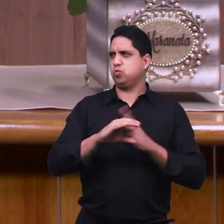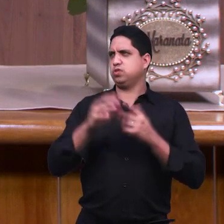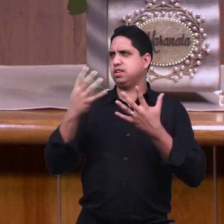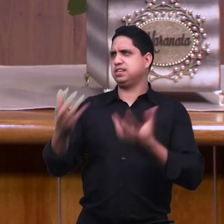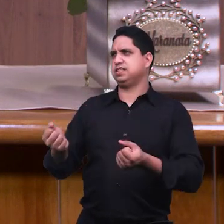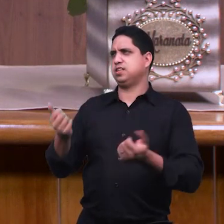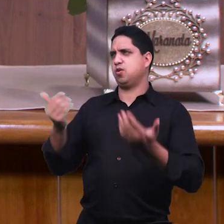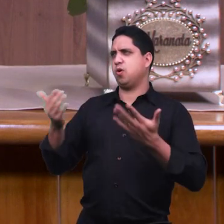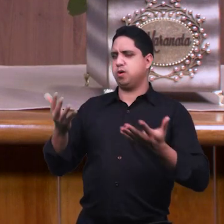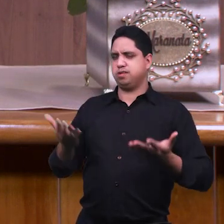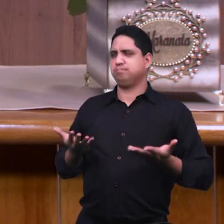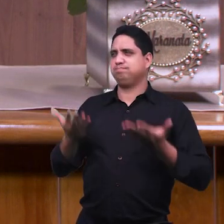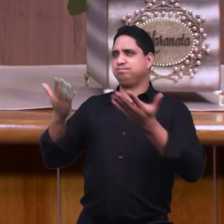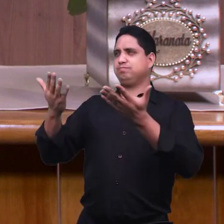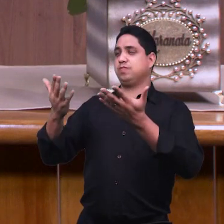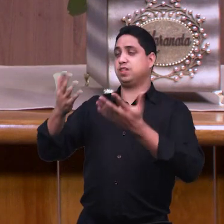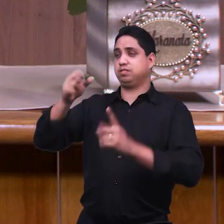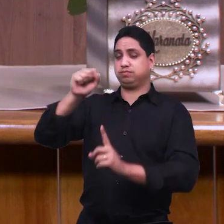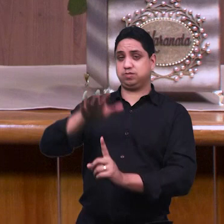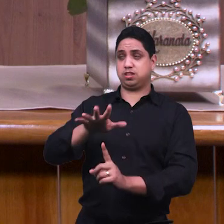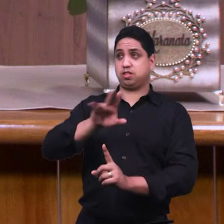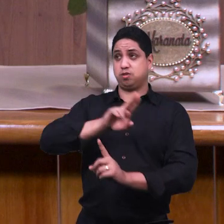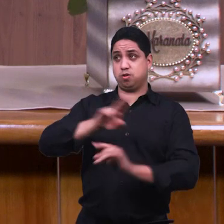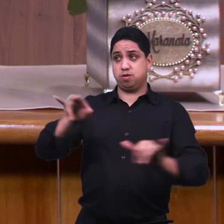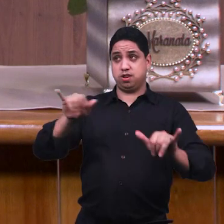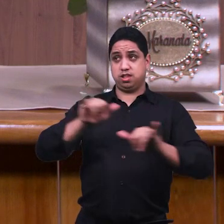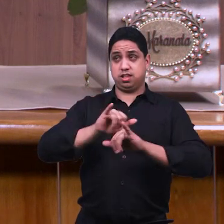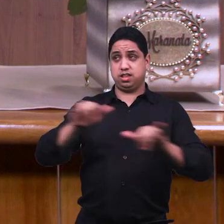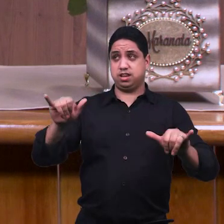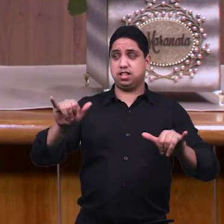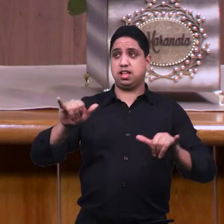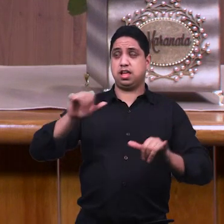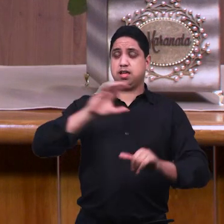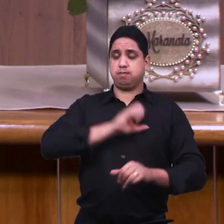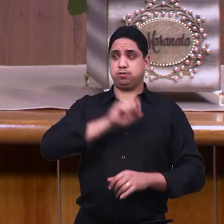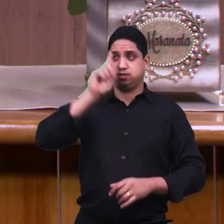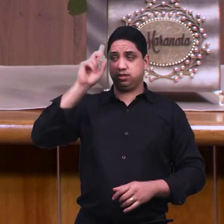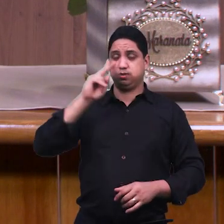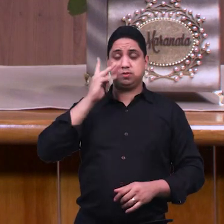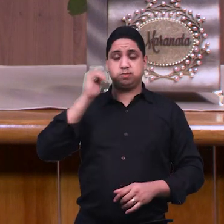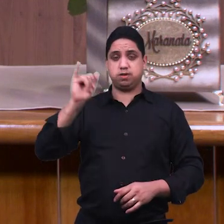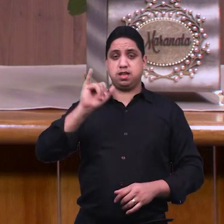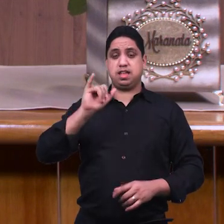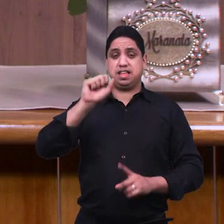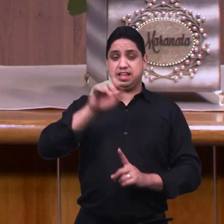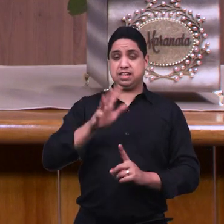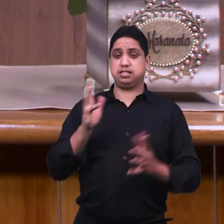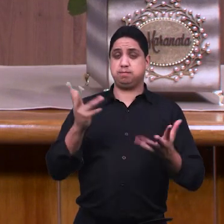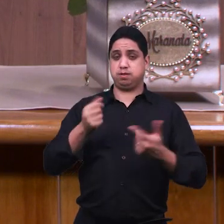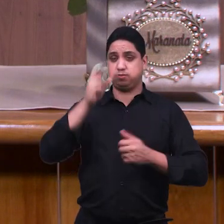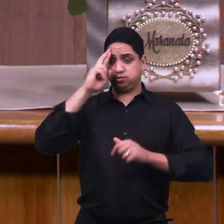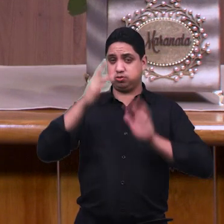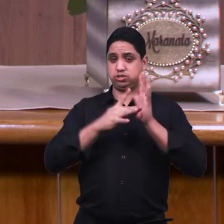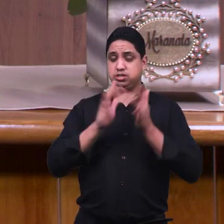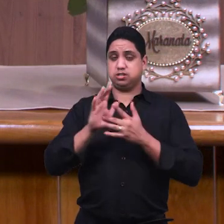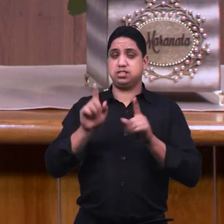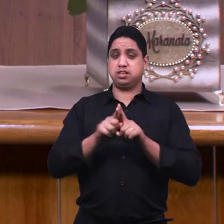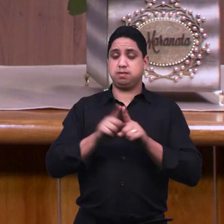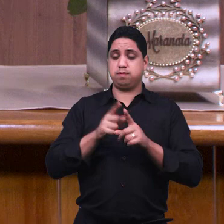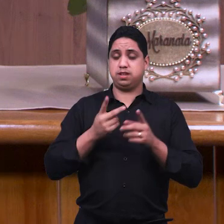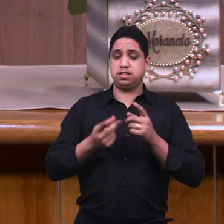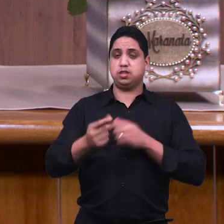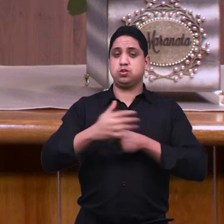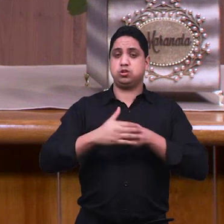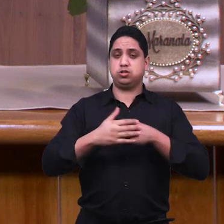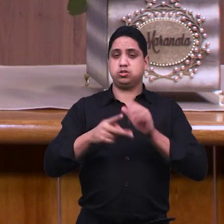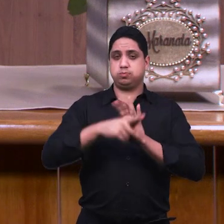este culto como oferta suave em Teu altar. Em Teu nome dizemos, com o amor de Deus Pai, a graça maravilhosa de nosso Senhor e Salvador Jesus Cristo, as doces e ternas consolações do